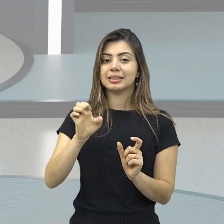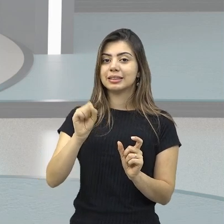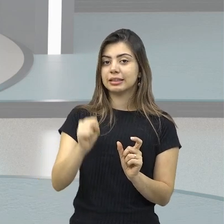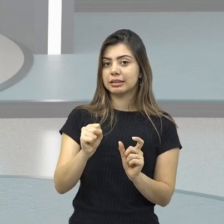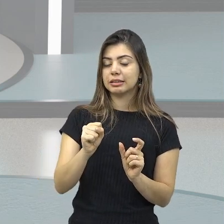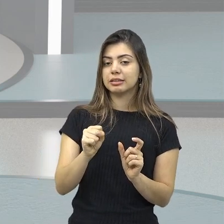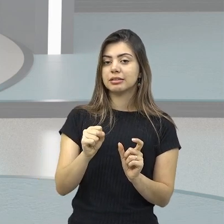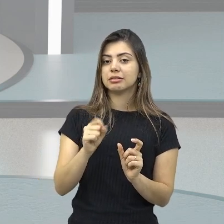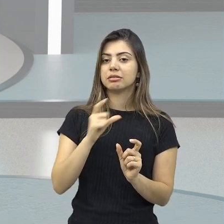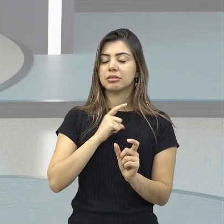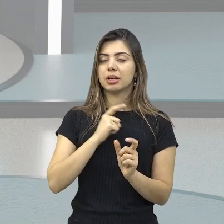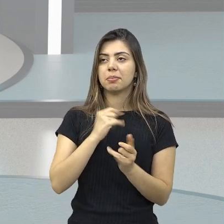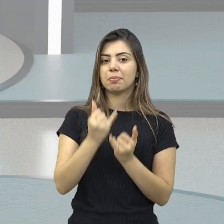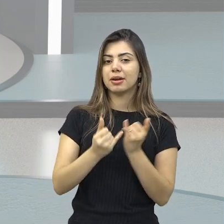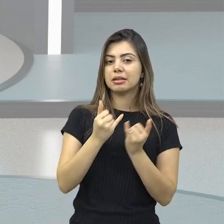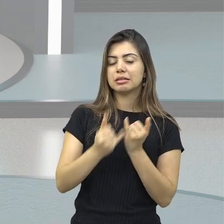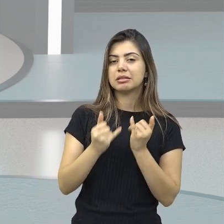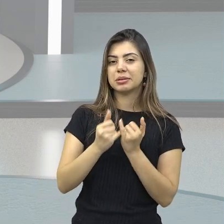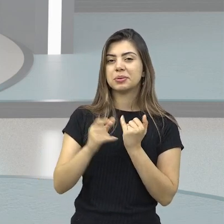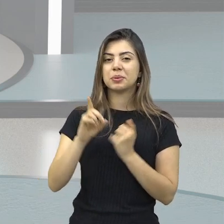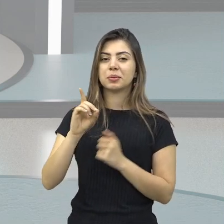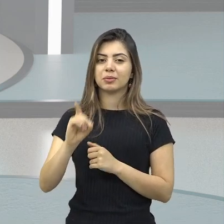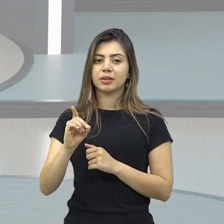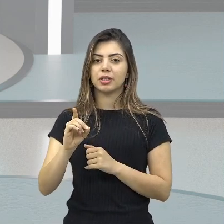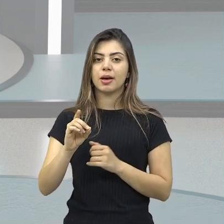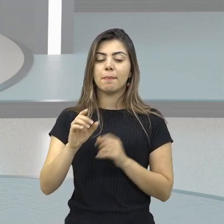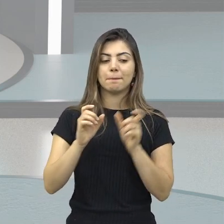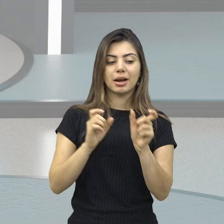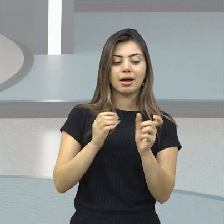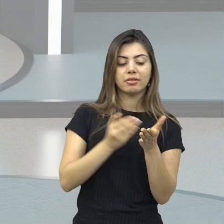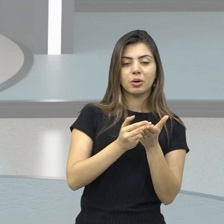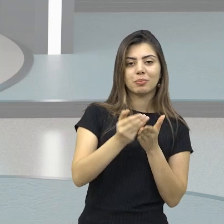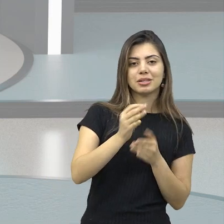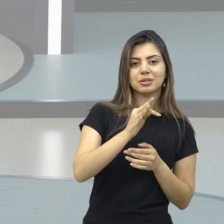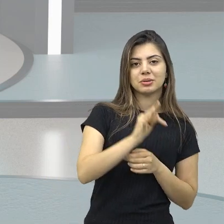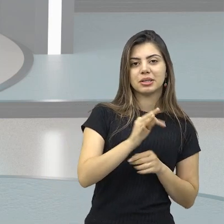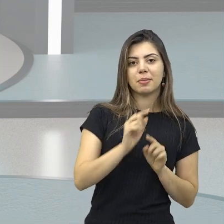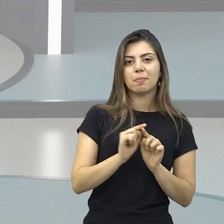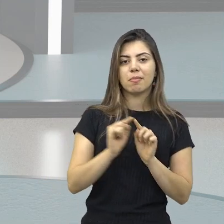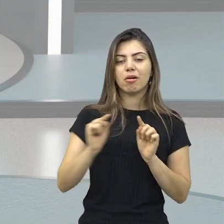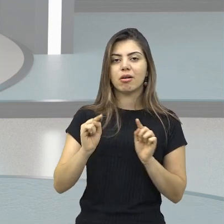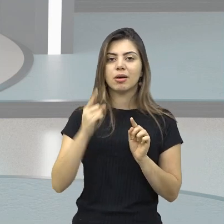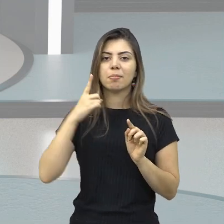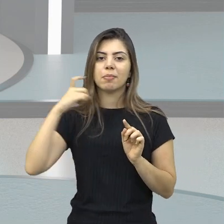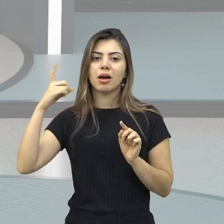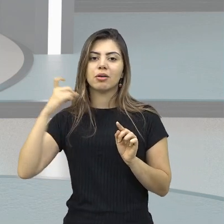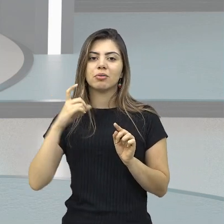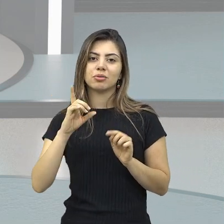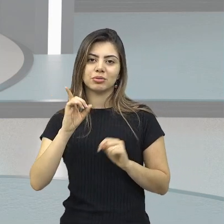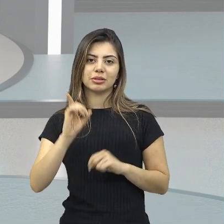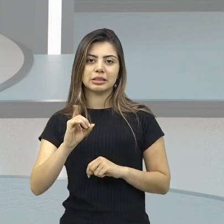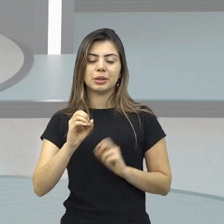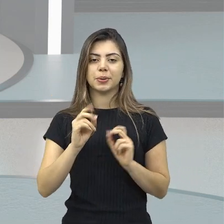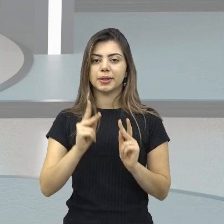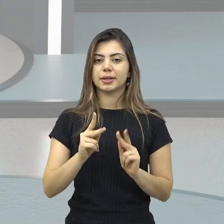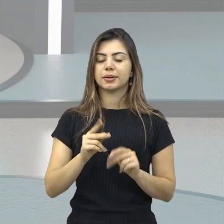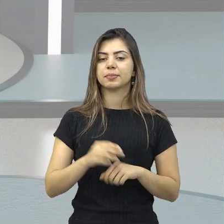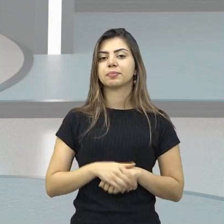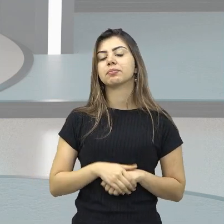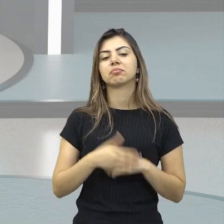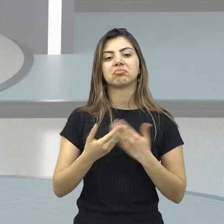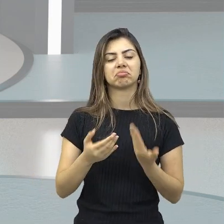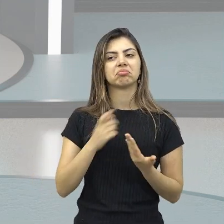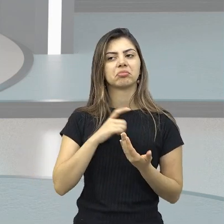um som próximo ao D, tá? This e não tis ou qualquer outra pronúncia, tá certo? Isso vale para a